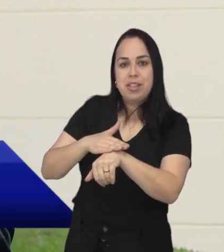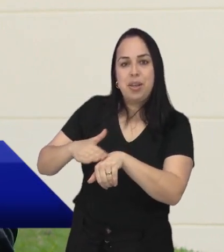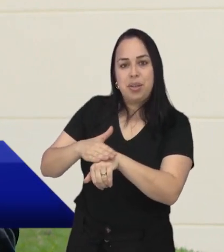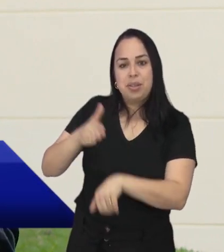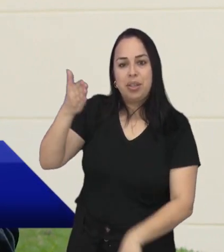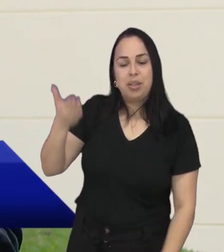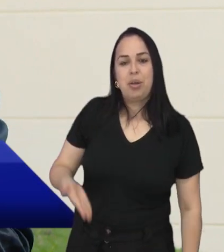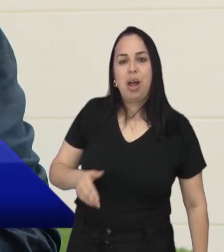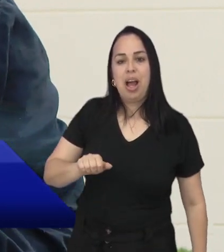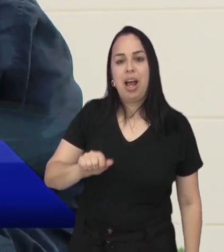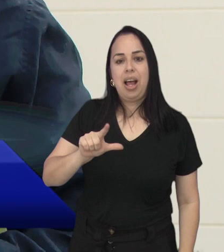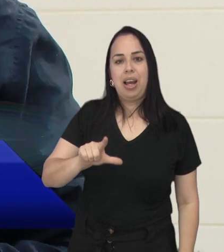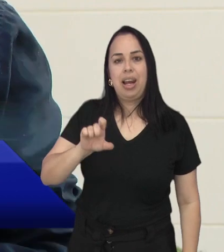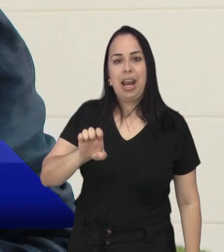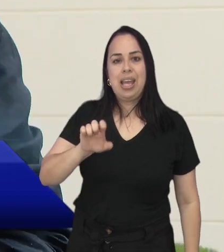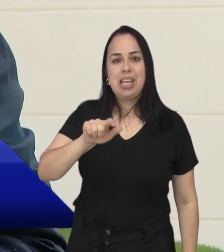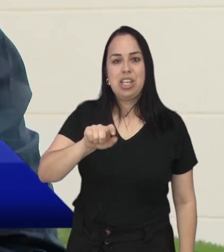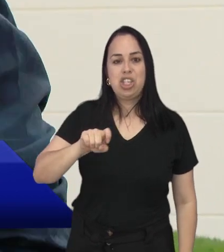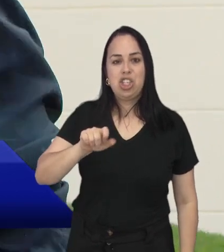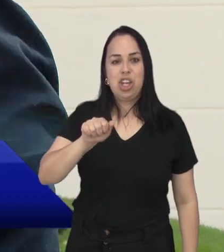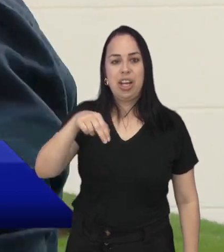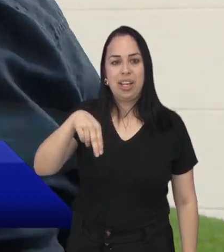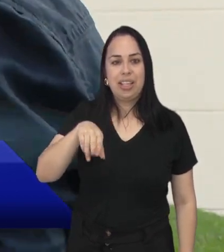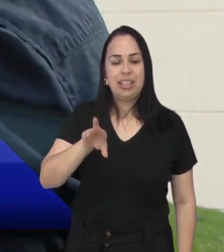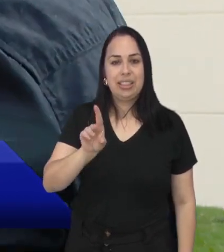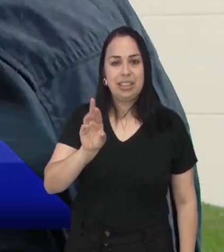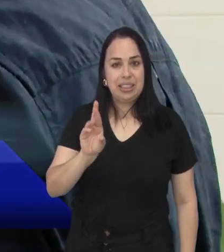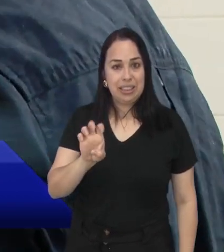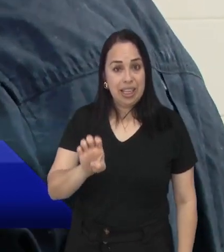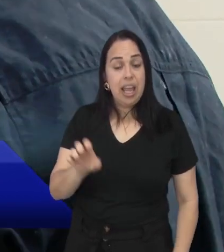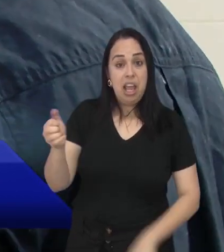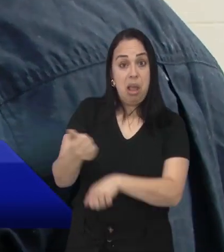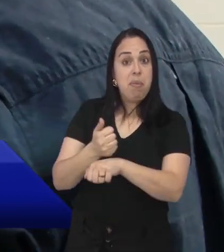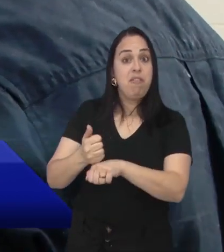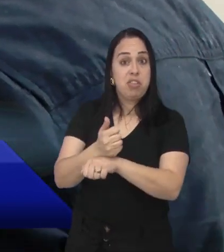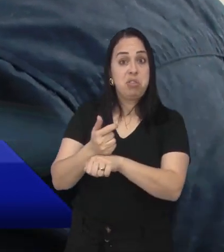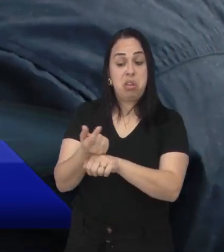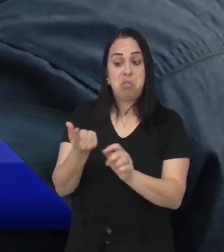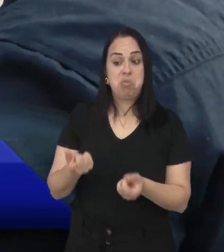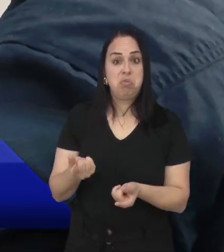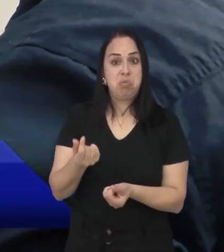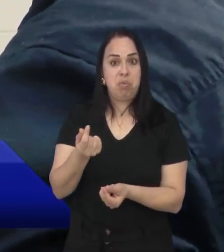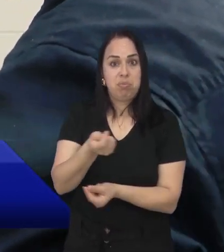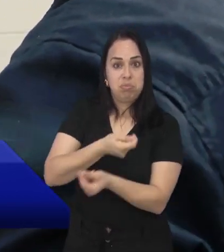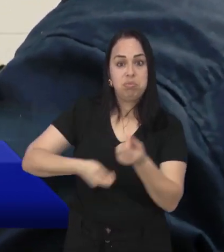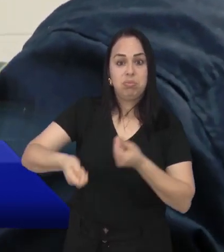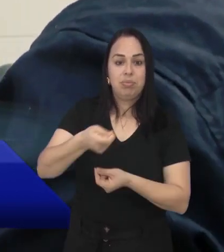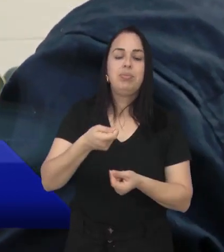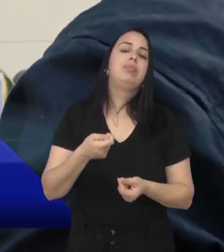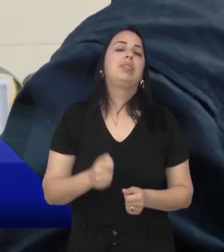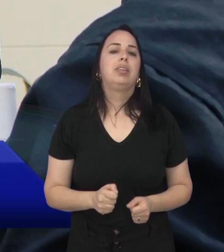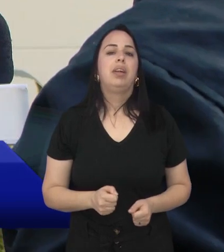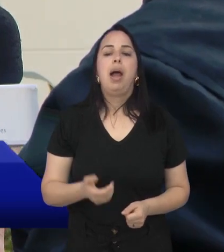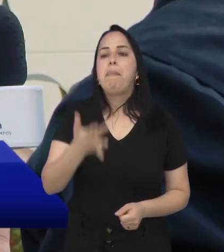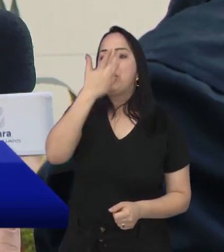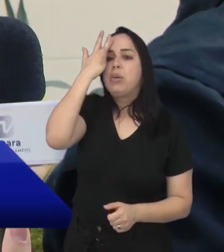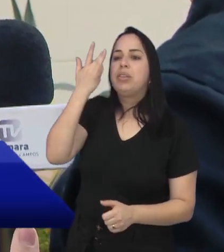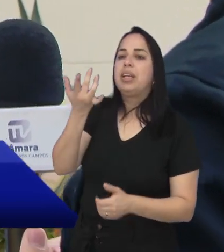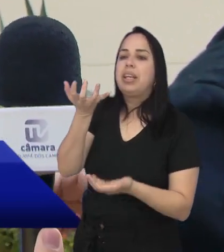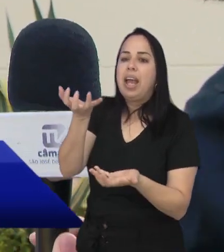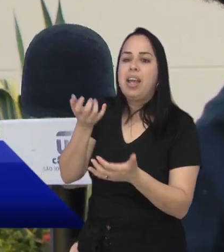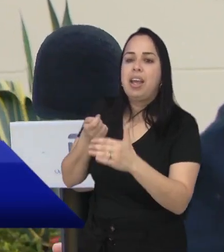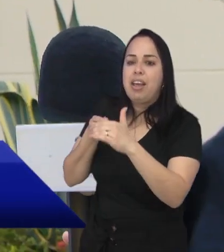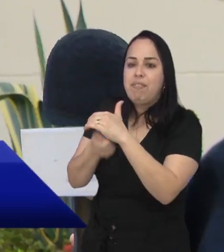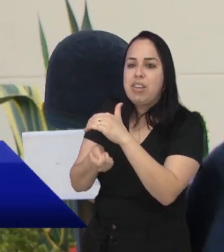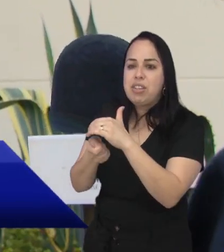conversar agora com o Alexandre Vander, ele é especialista em finanças. Alexandre, para quem deseja investir,